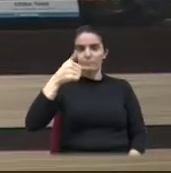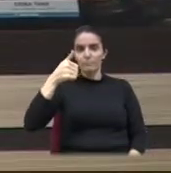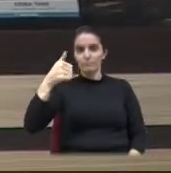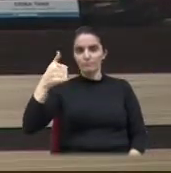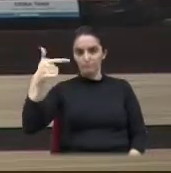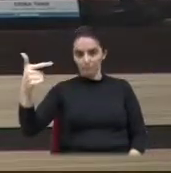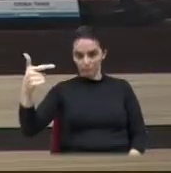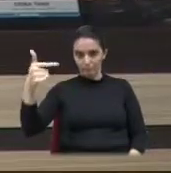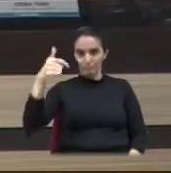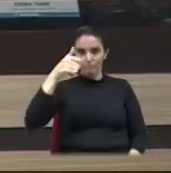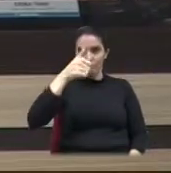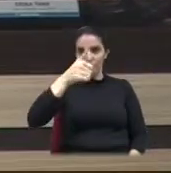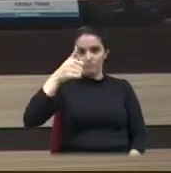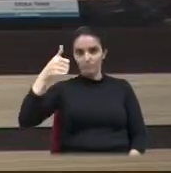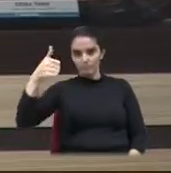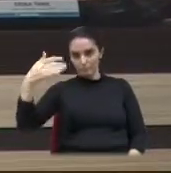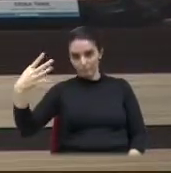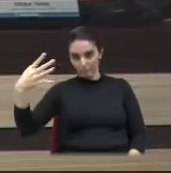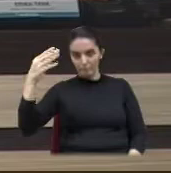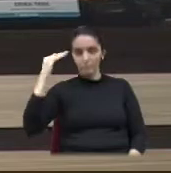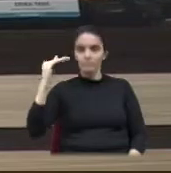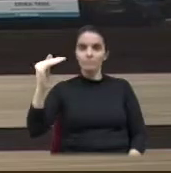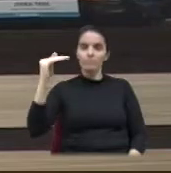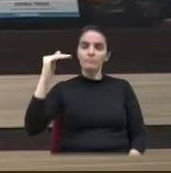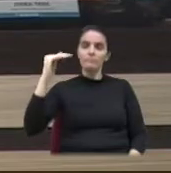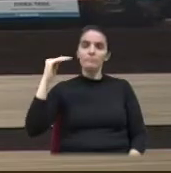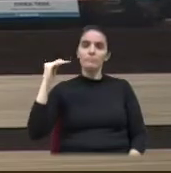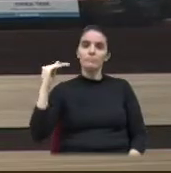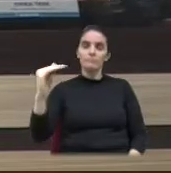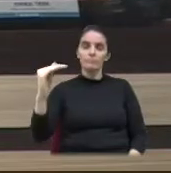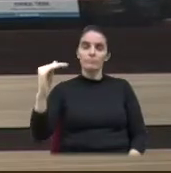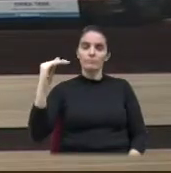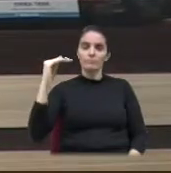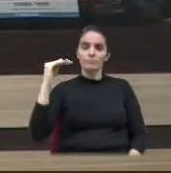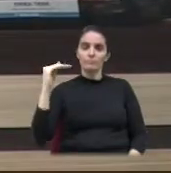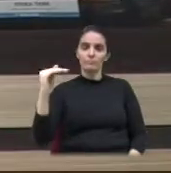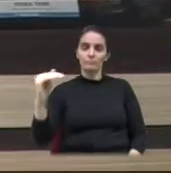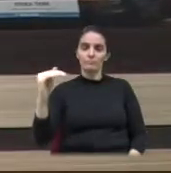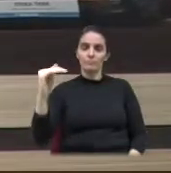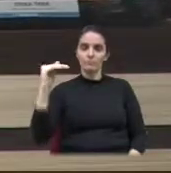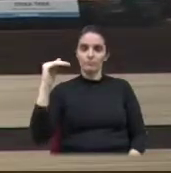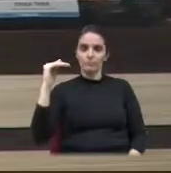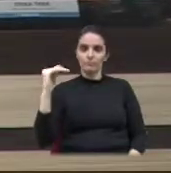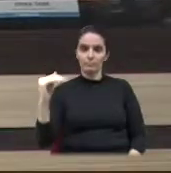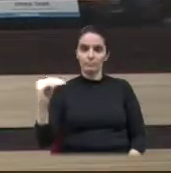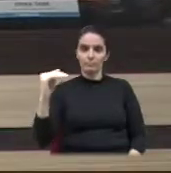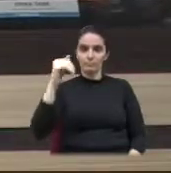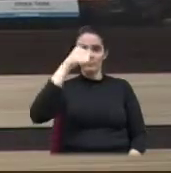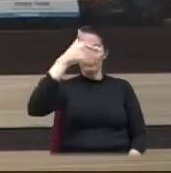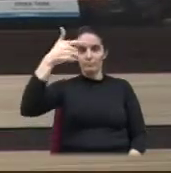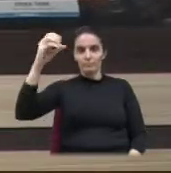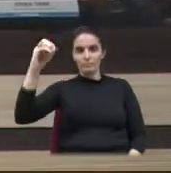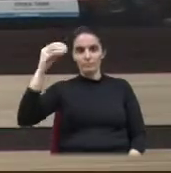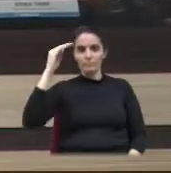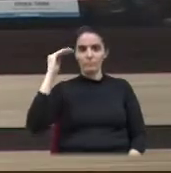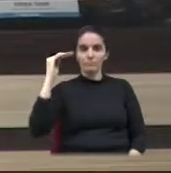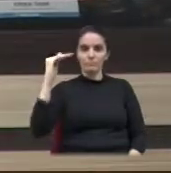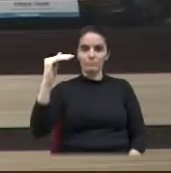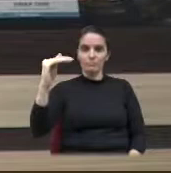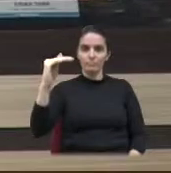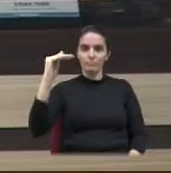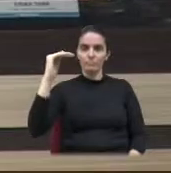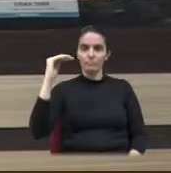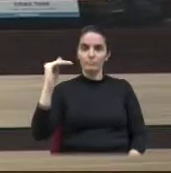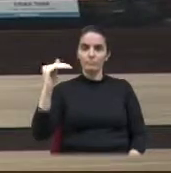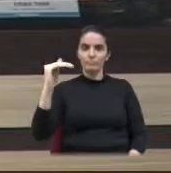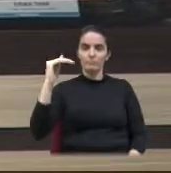112. 114, 115, 116, 117, 118, 119, 120,